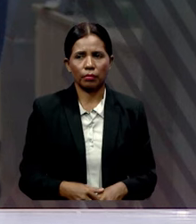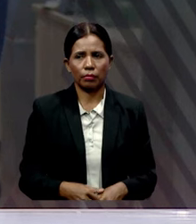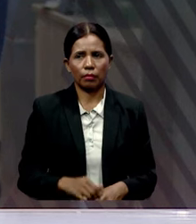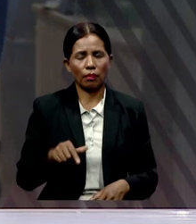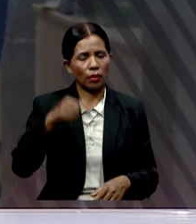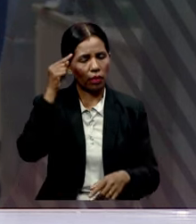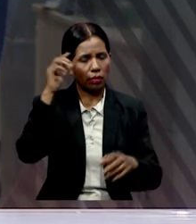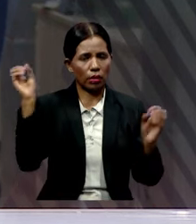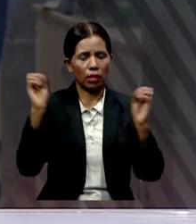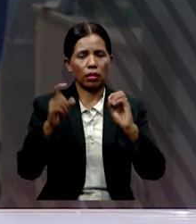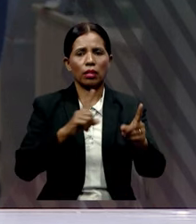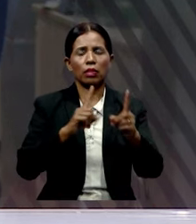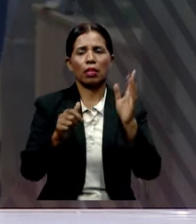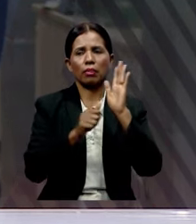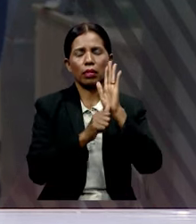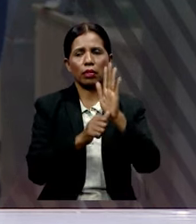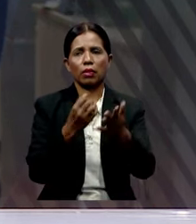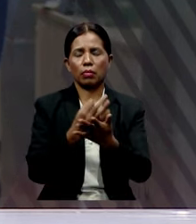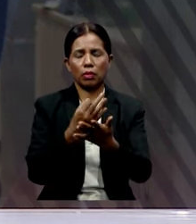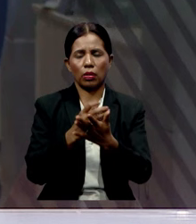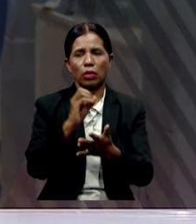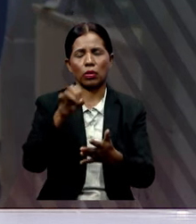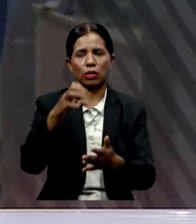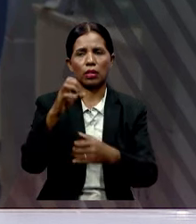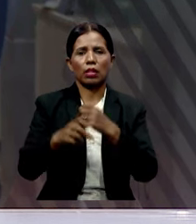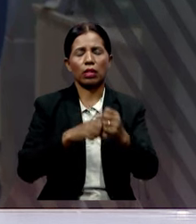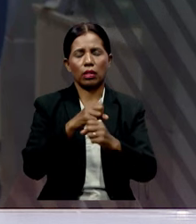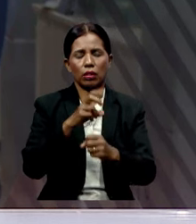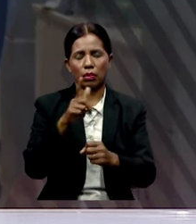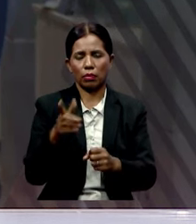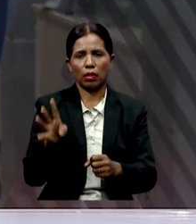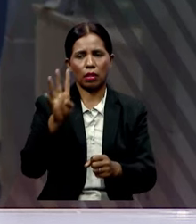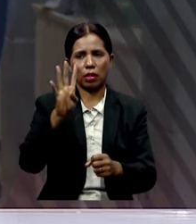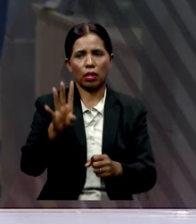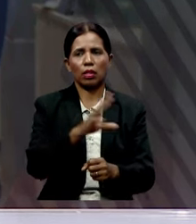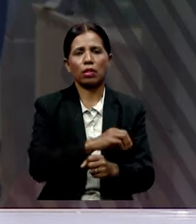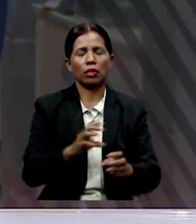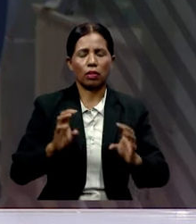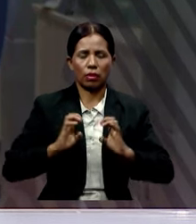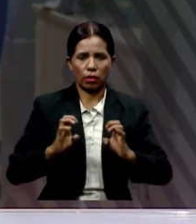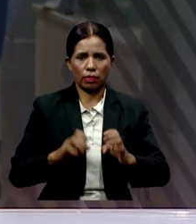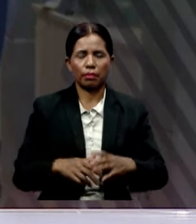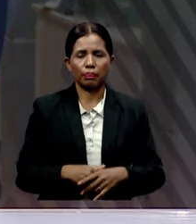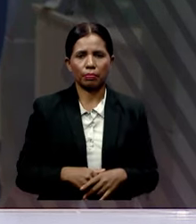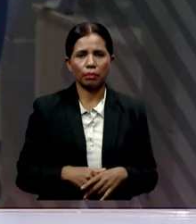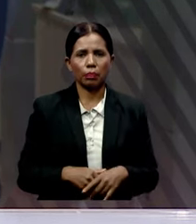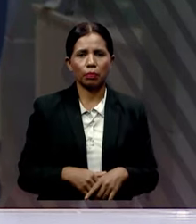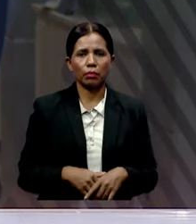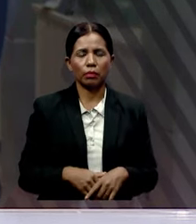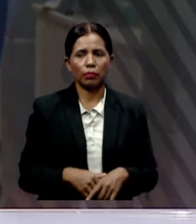Governo lei razão apresenta pedido orçamento do Estado tina rio rural e senhat o caráter urgência.